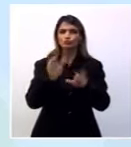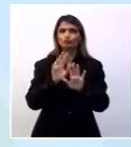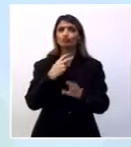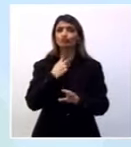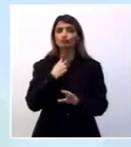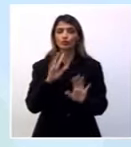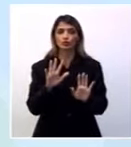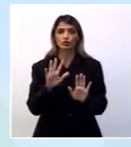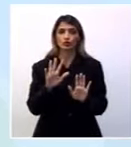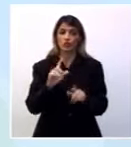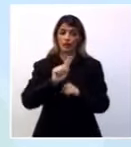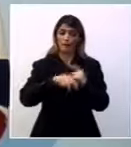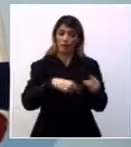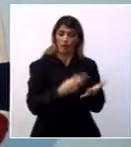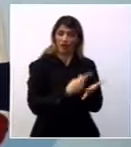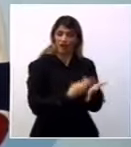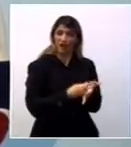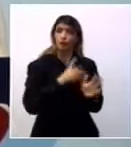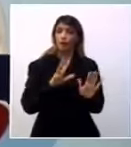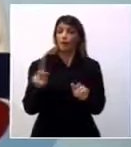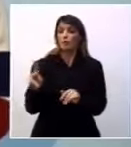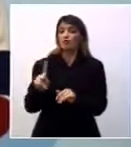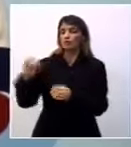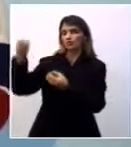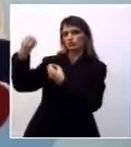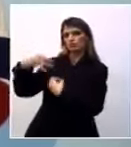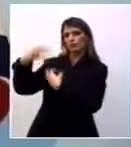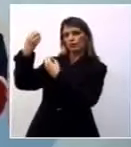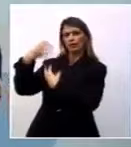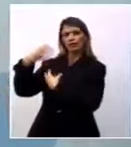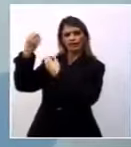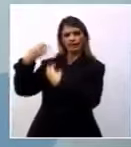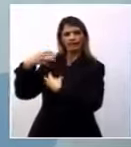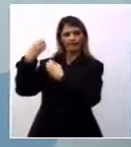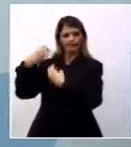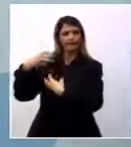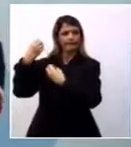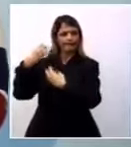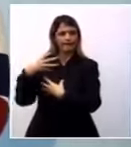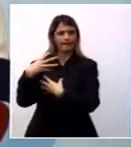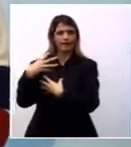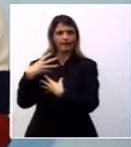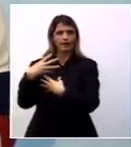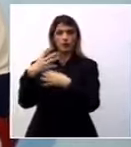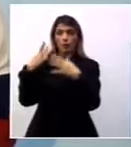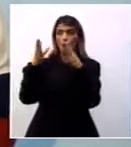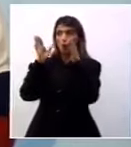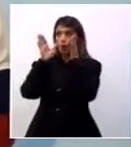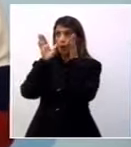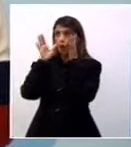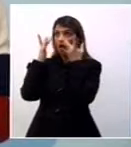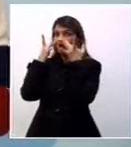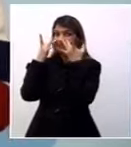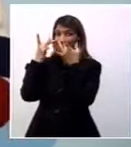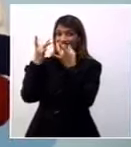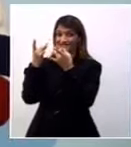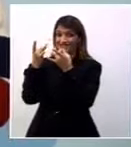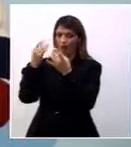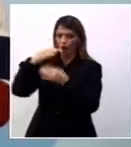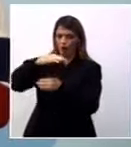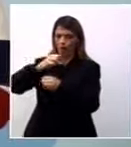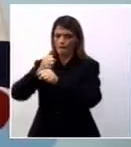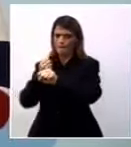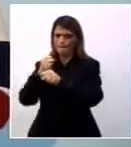errados. Então, o professor está explicando, tá? O professor está explicando para você, preste atenção nos movimentos,